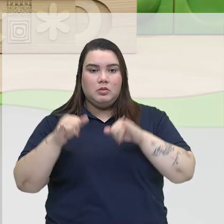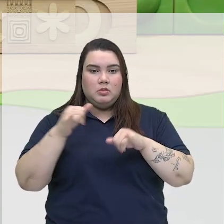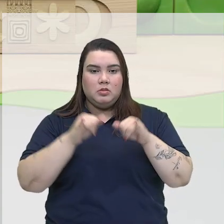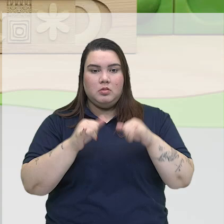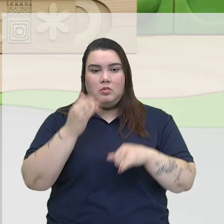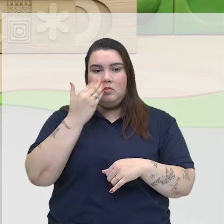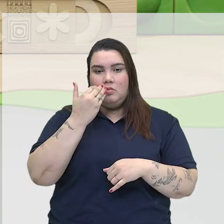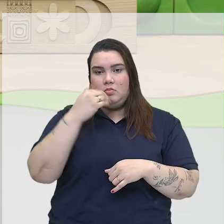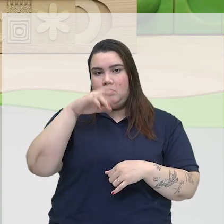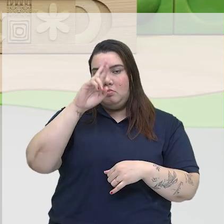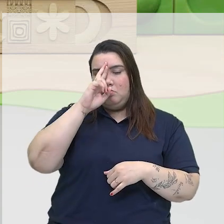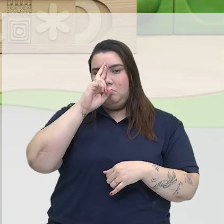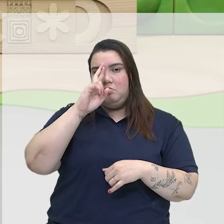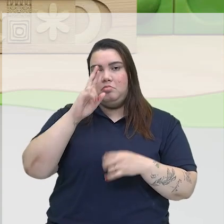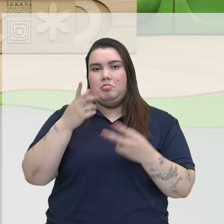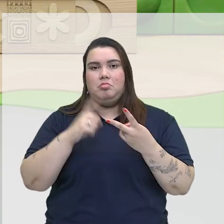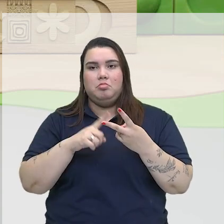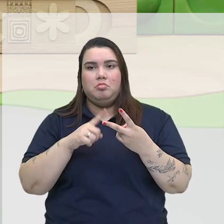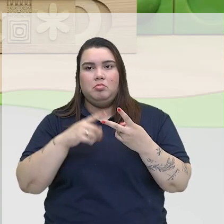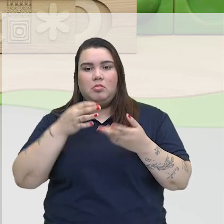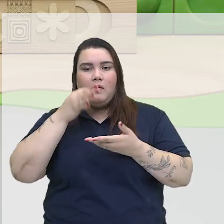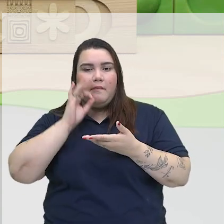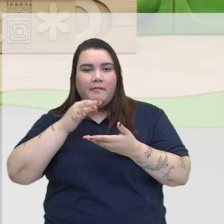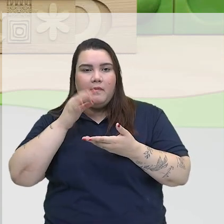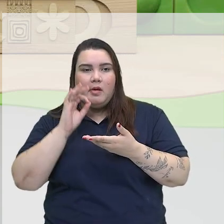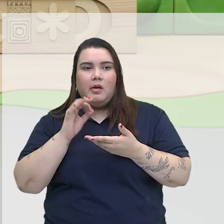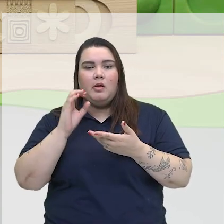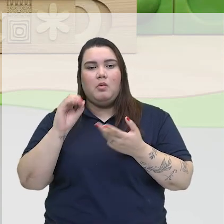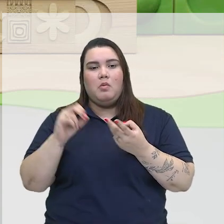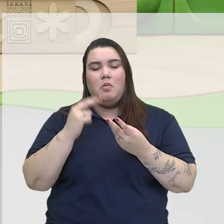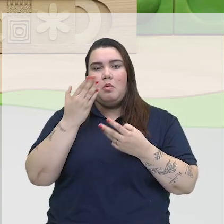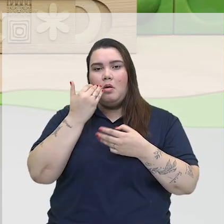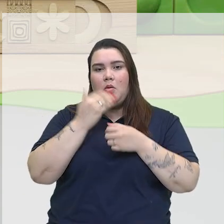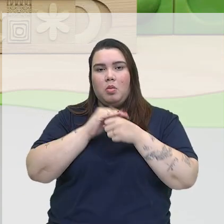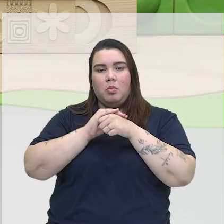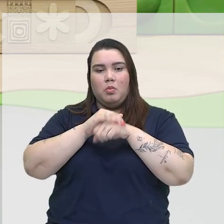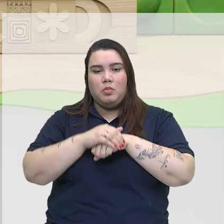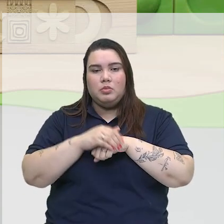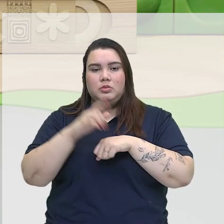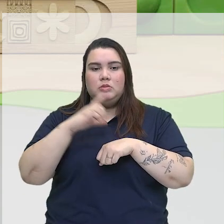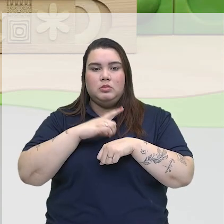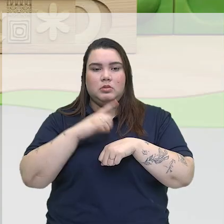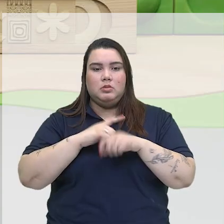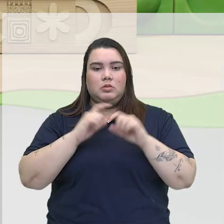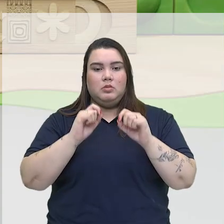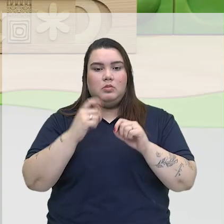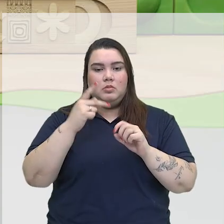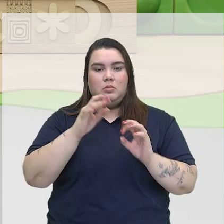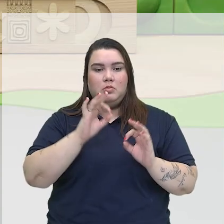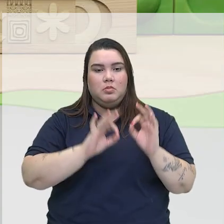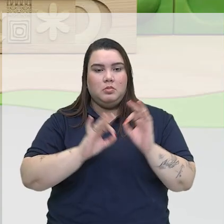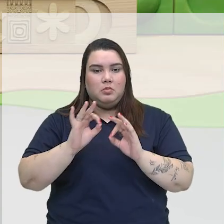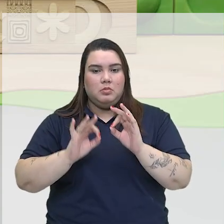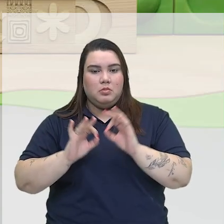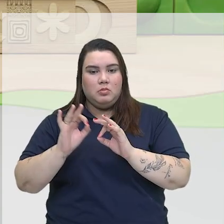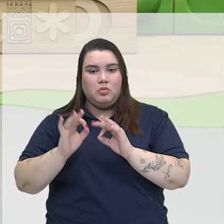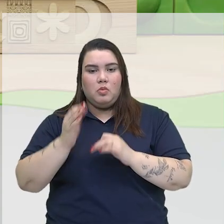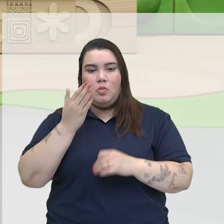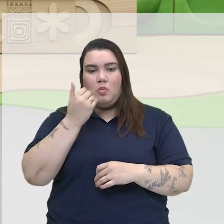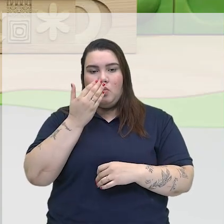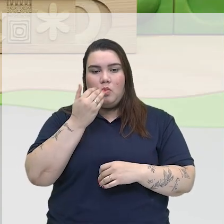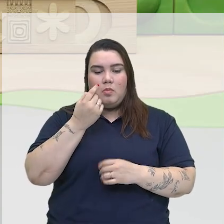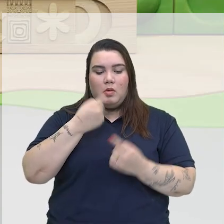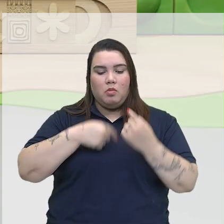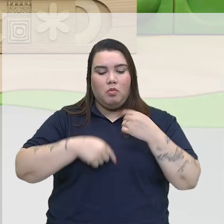Após o almoço, após o café, após o jantar, vai estar acontecendo o seu processo de